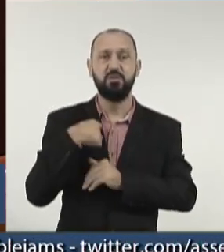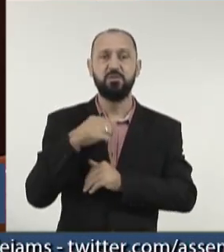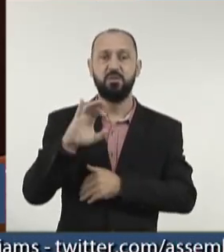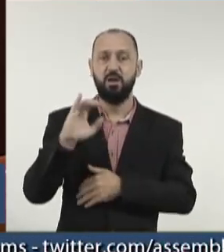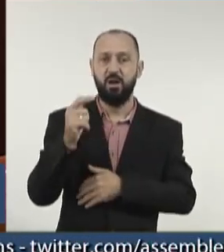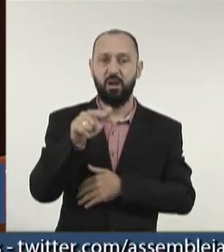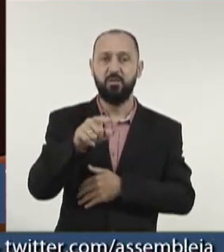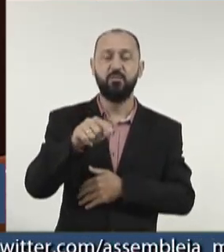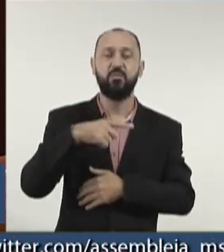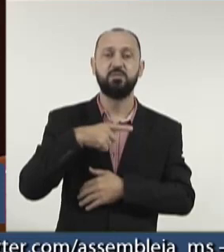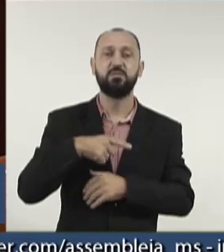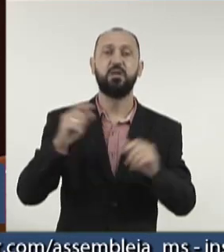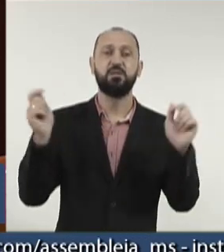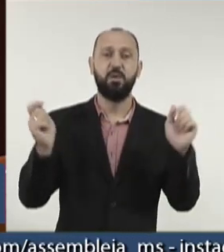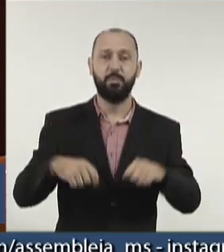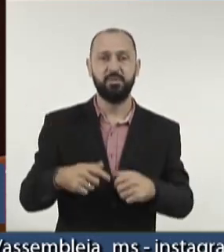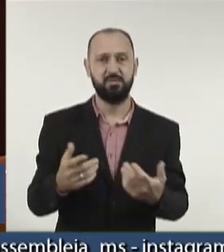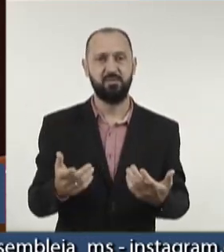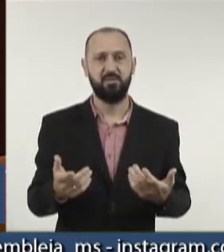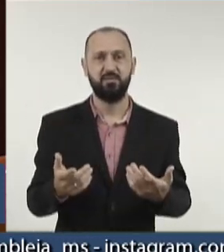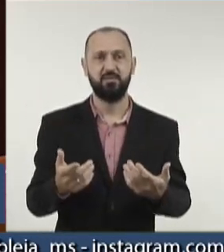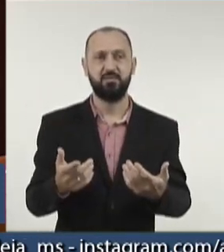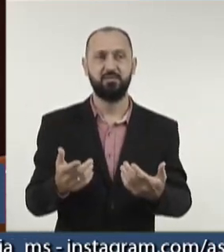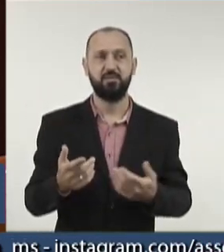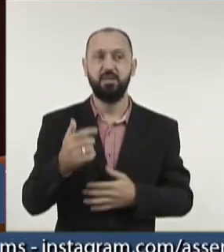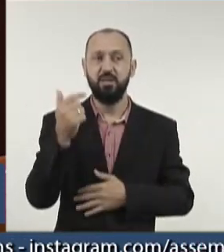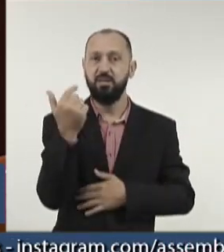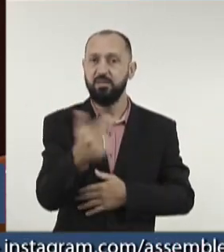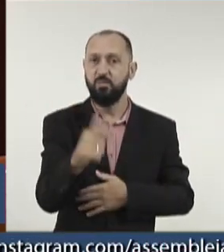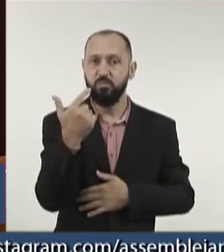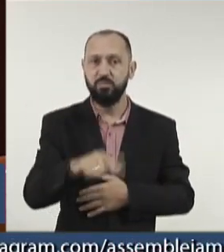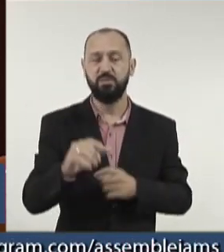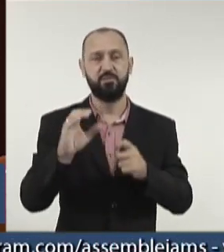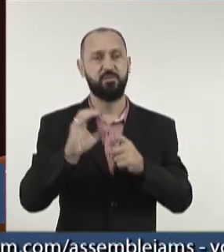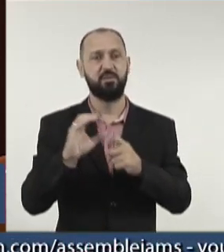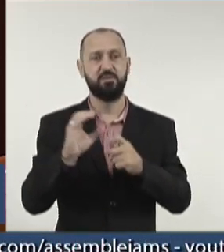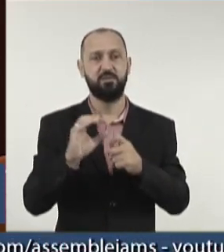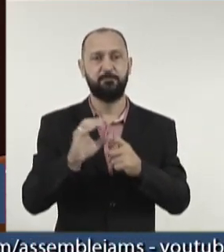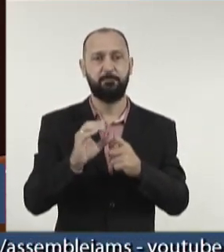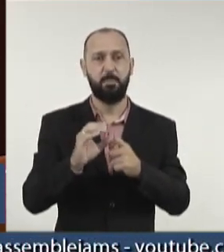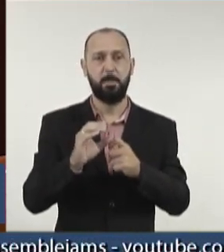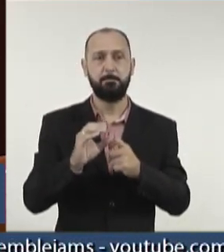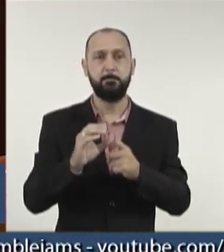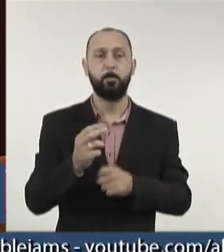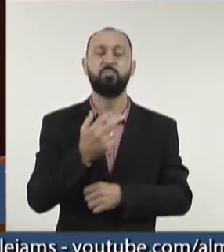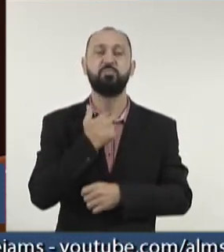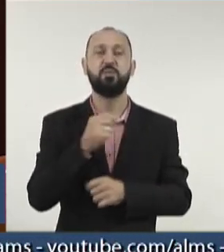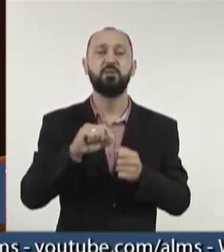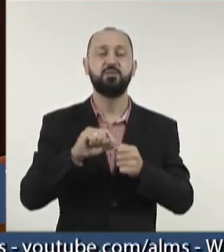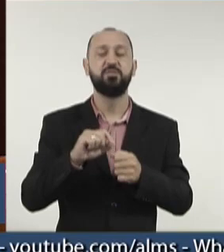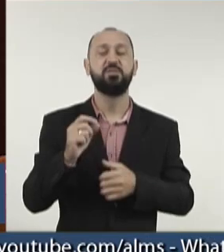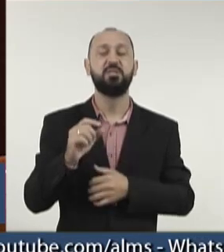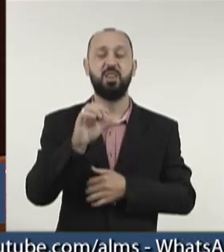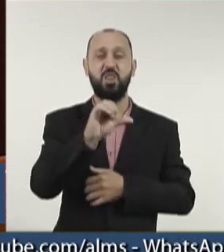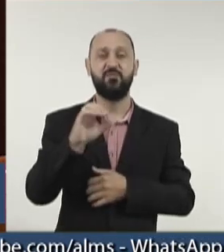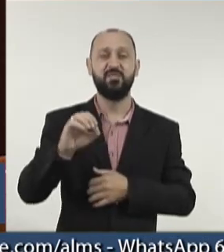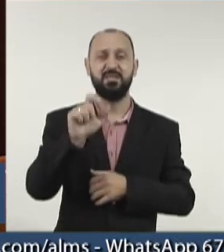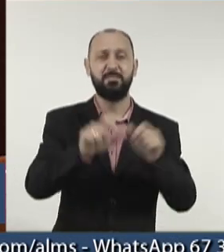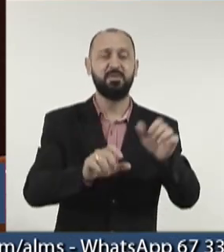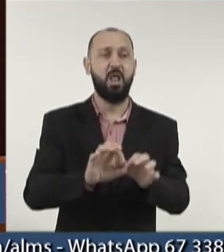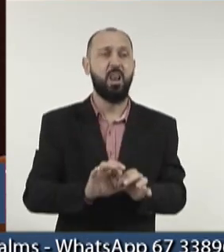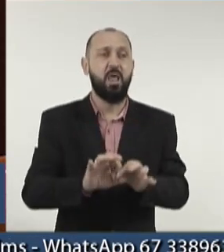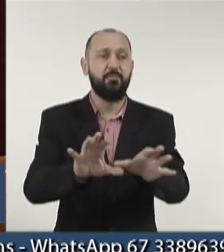notório, público, vocês têm essa capacidade. E não houve isso na CACEMES. Nós não podemos deixar 900